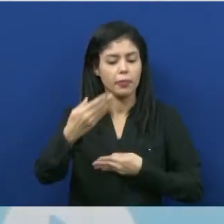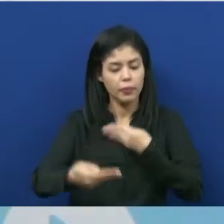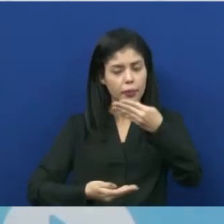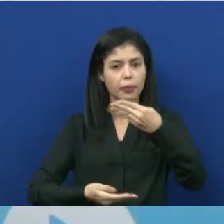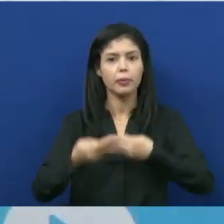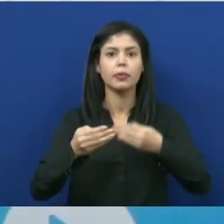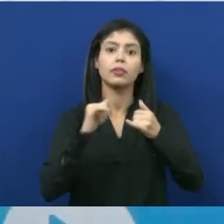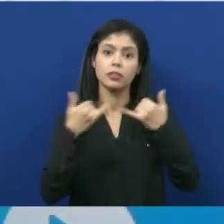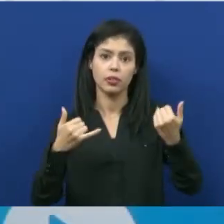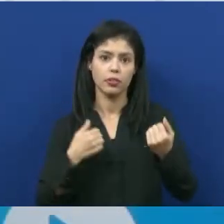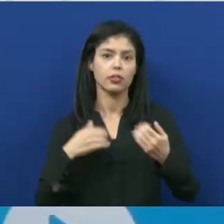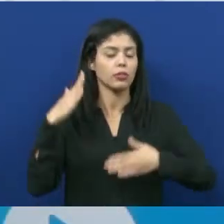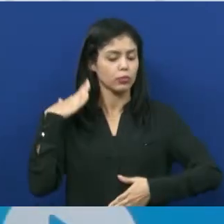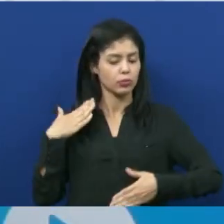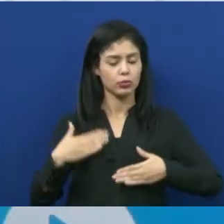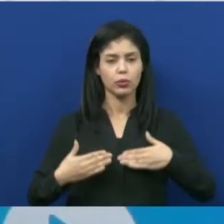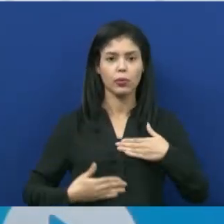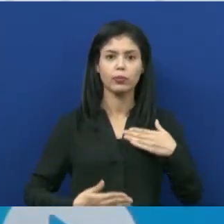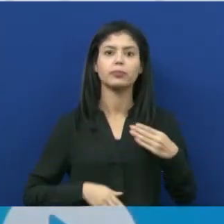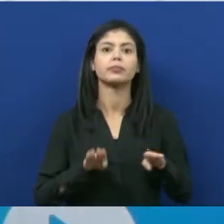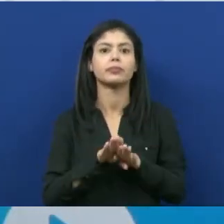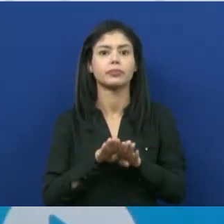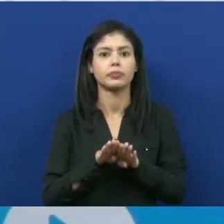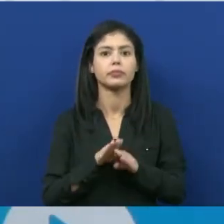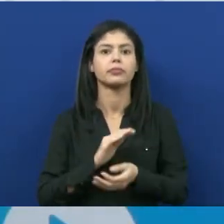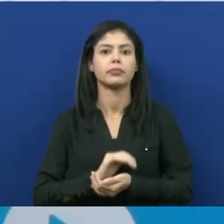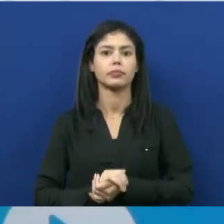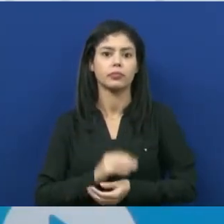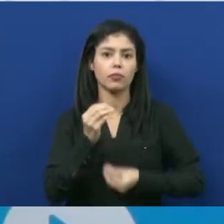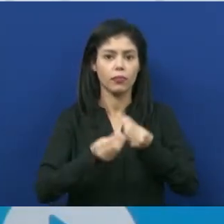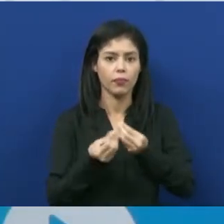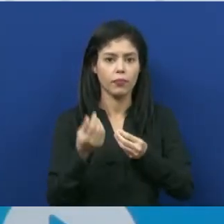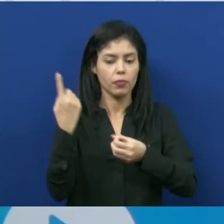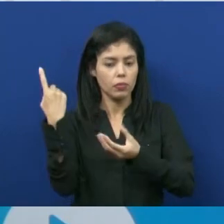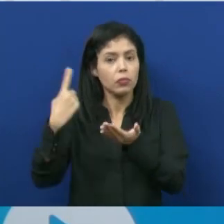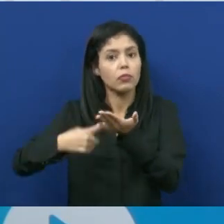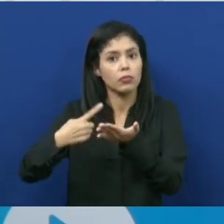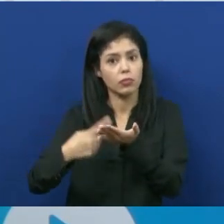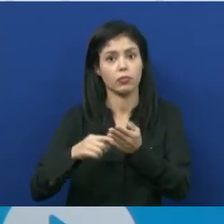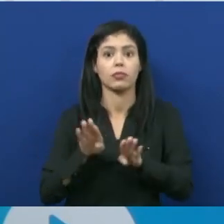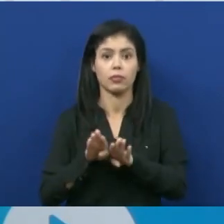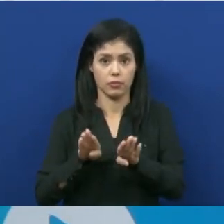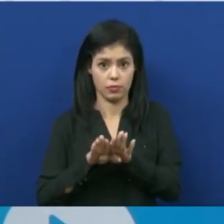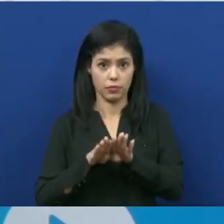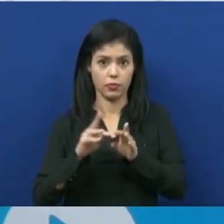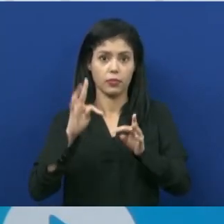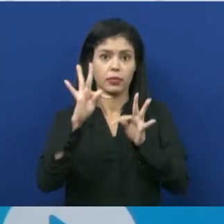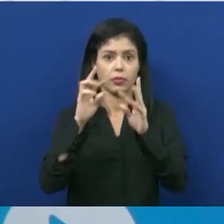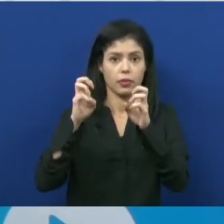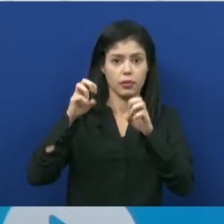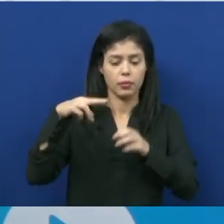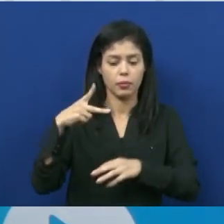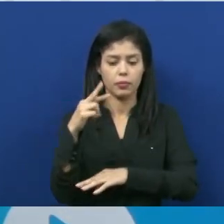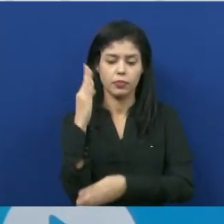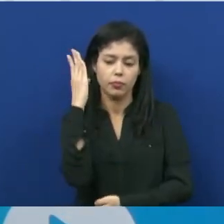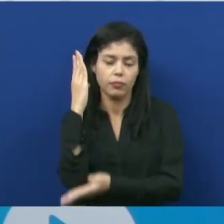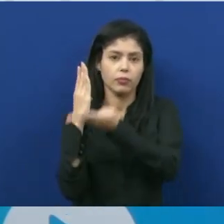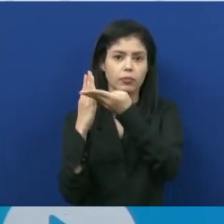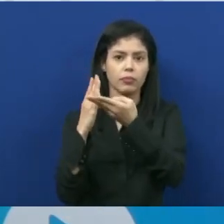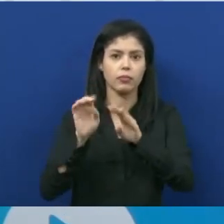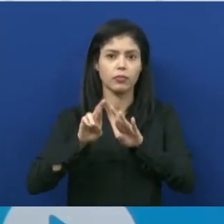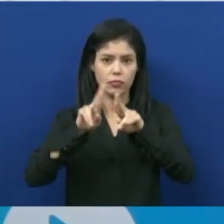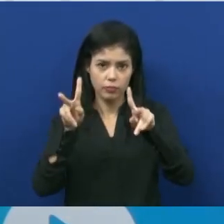de energia que se dá entre esses corpos com a condição de eles estarem com temperaturas diferentes. O